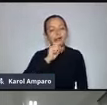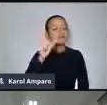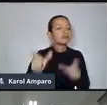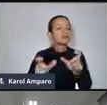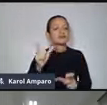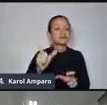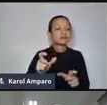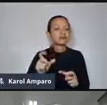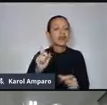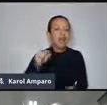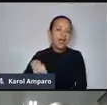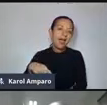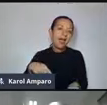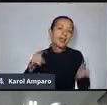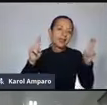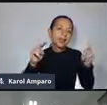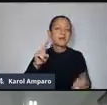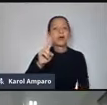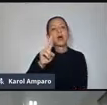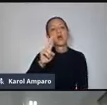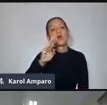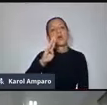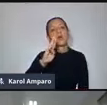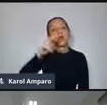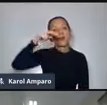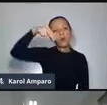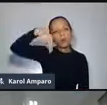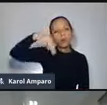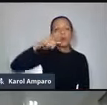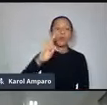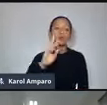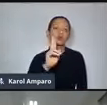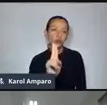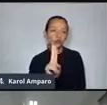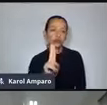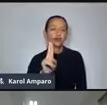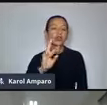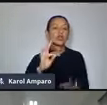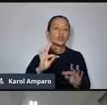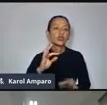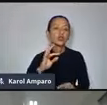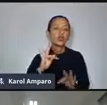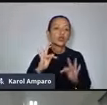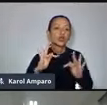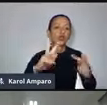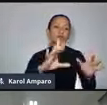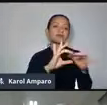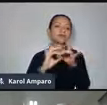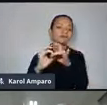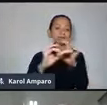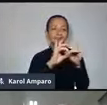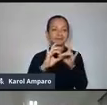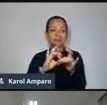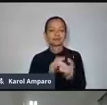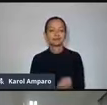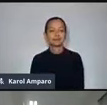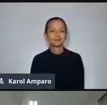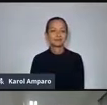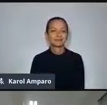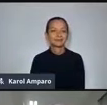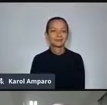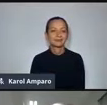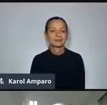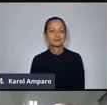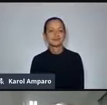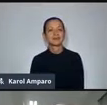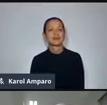Ubuntu, todos juntos somos um. Pode passar. Isso foi na clínica,